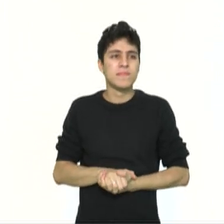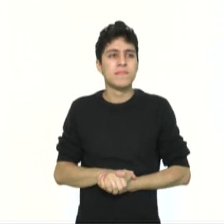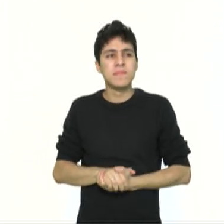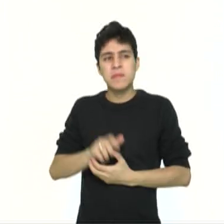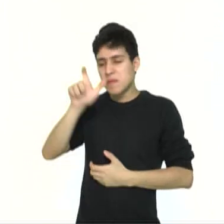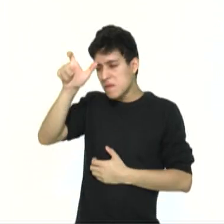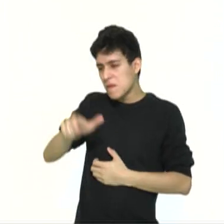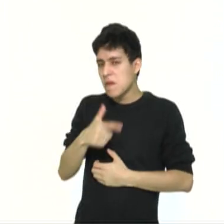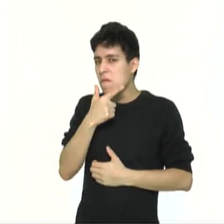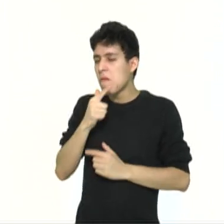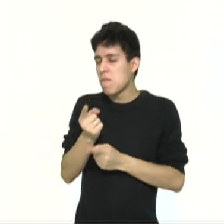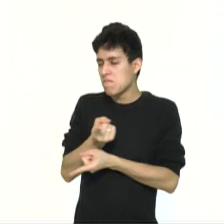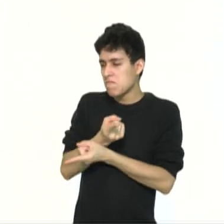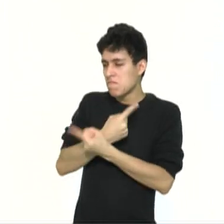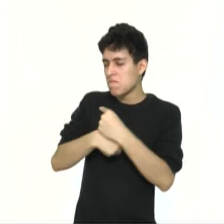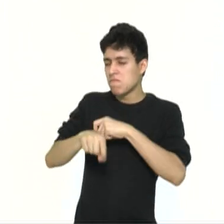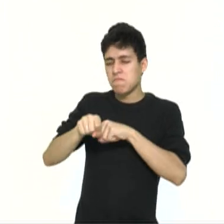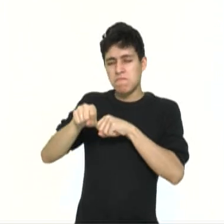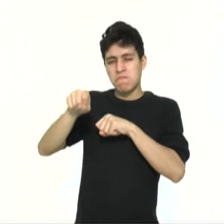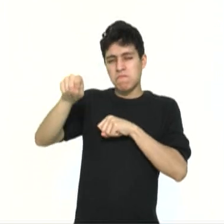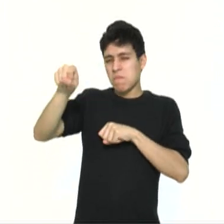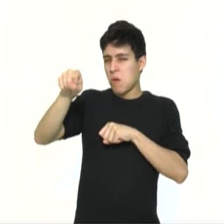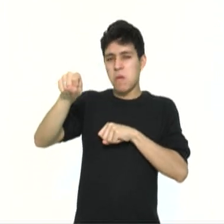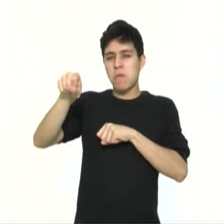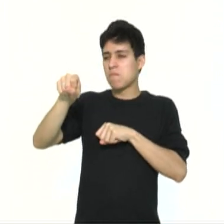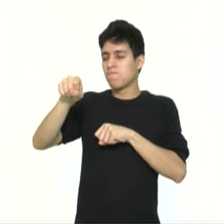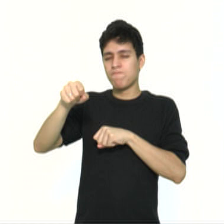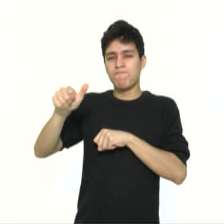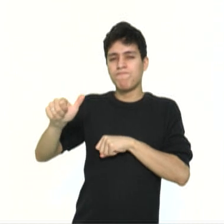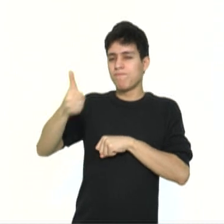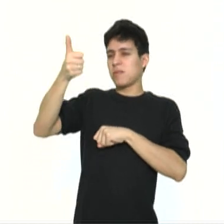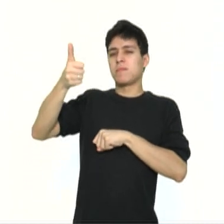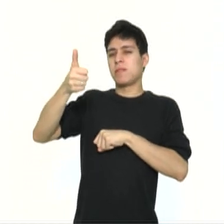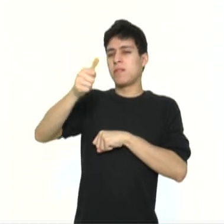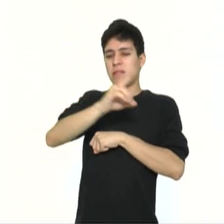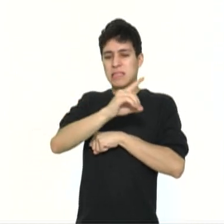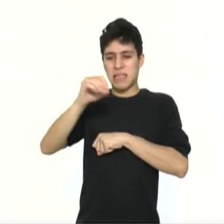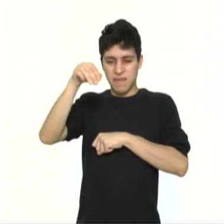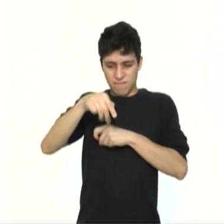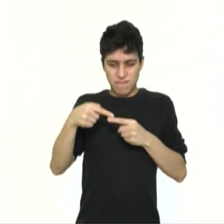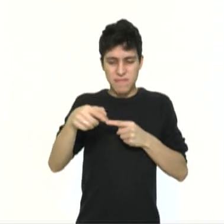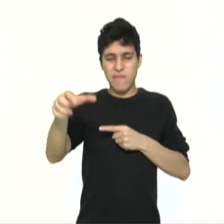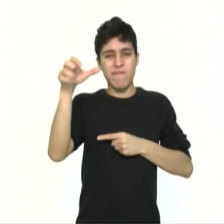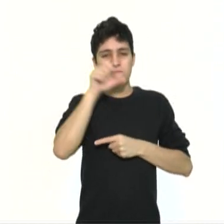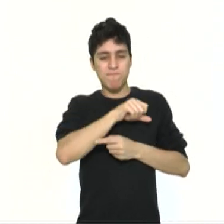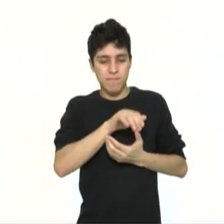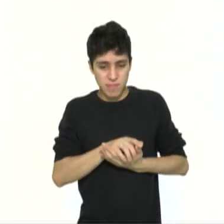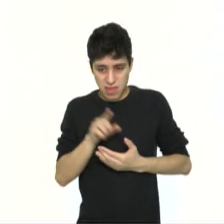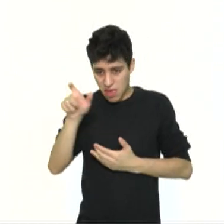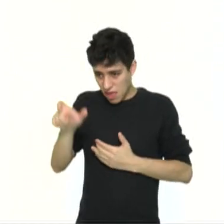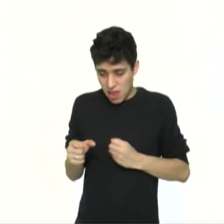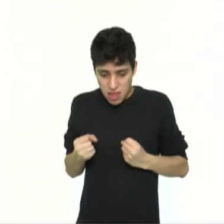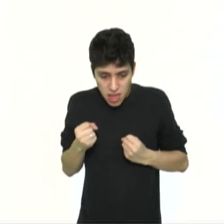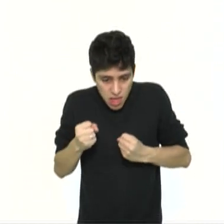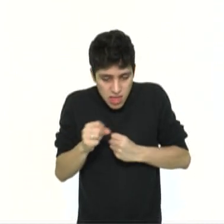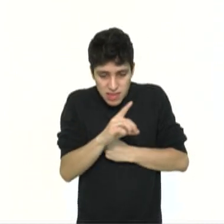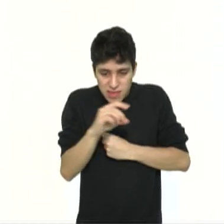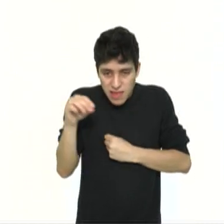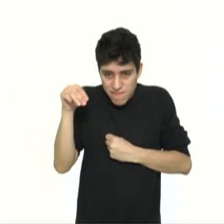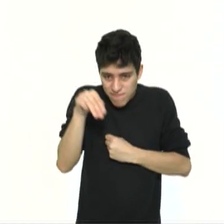ele é o atual recordista mundial dos 100 metros, tá? Ele correu os 100 metros em